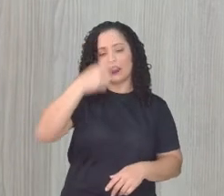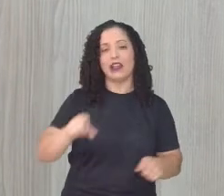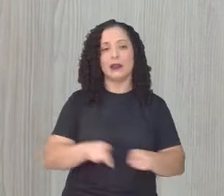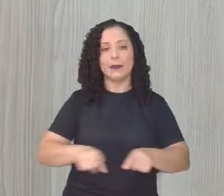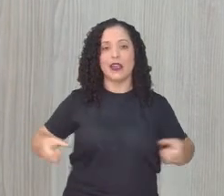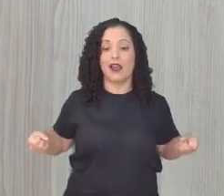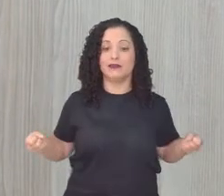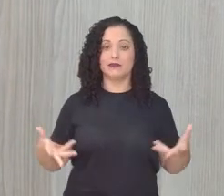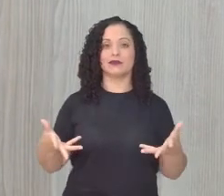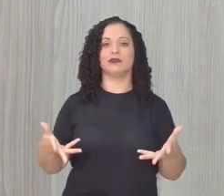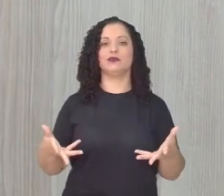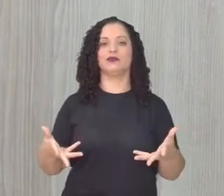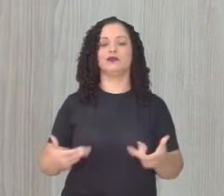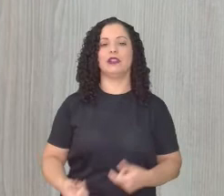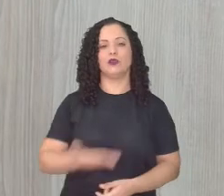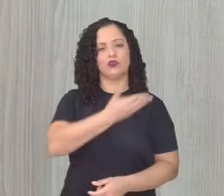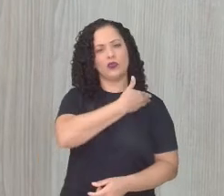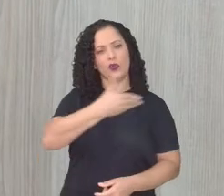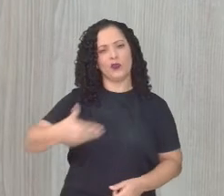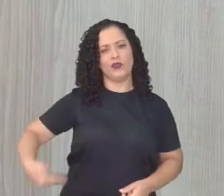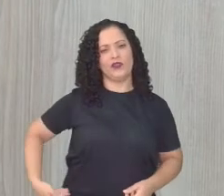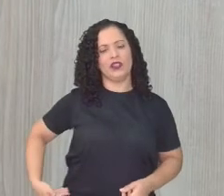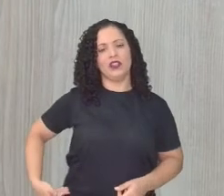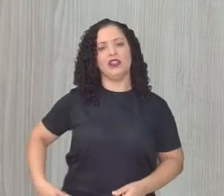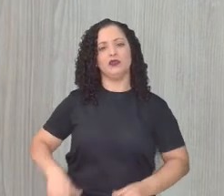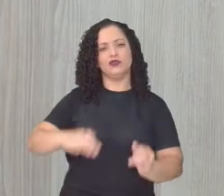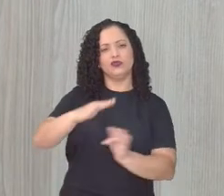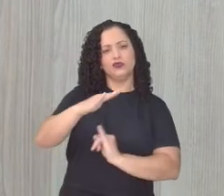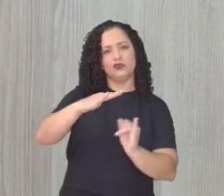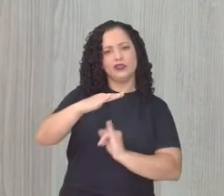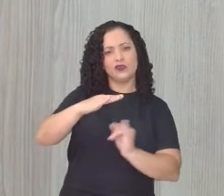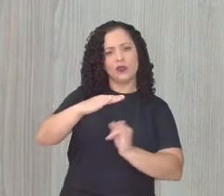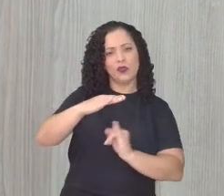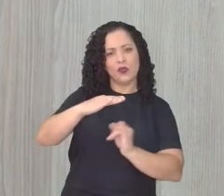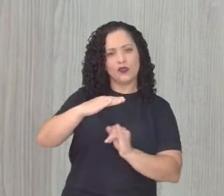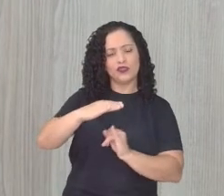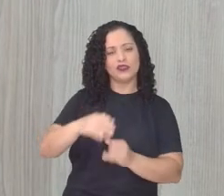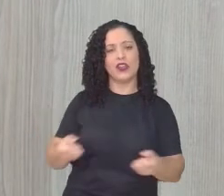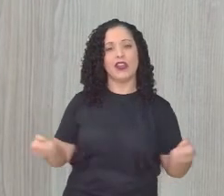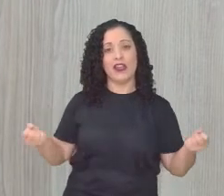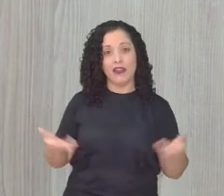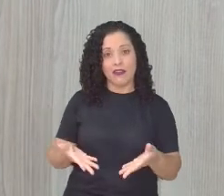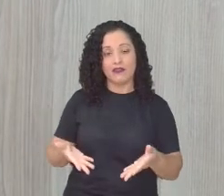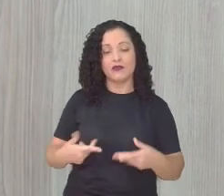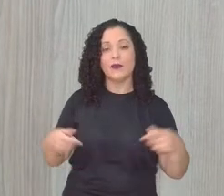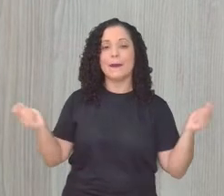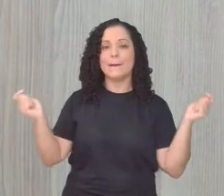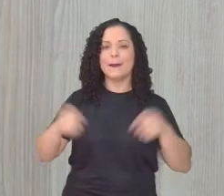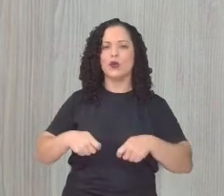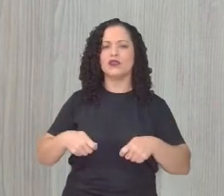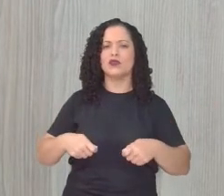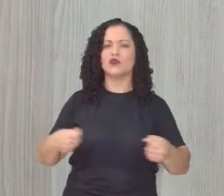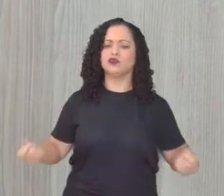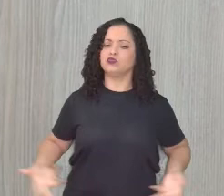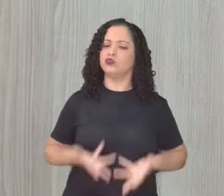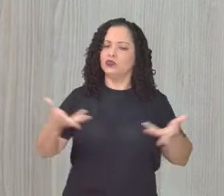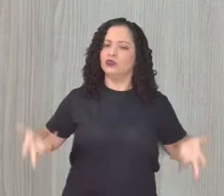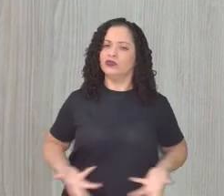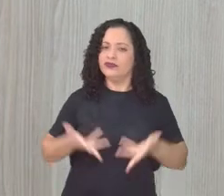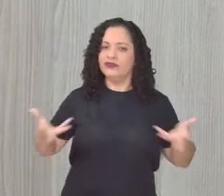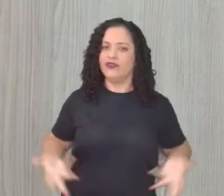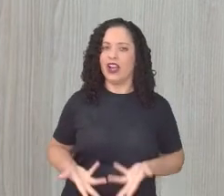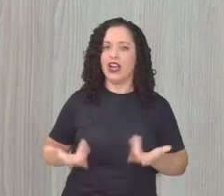ação, não é? Para que os governantes, né, que as instituições, elas alertem para entender a questão